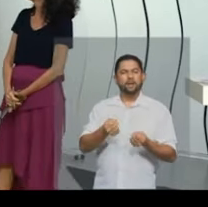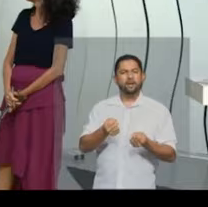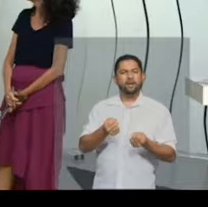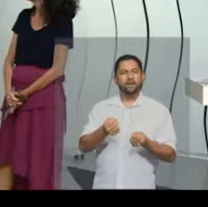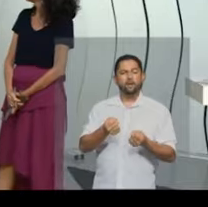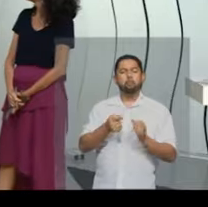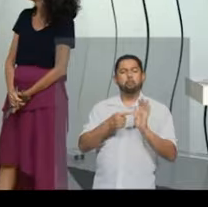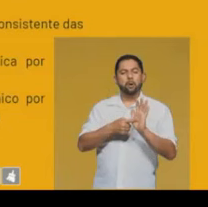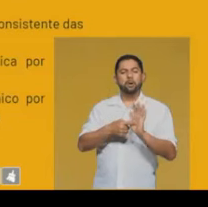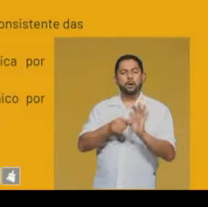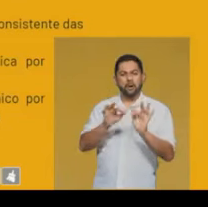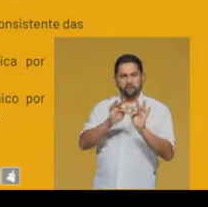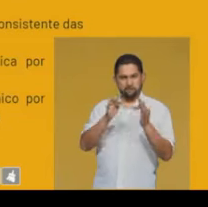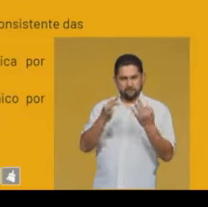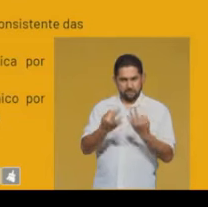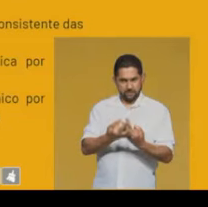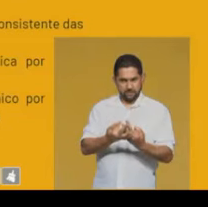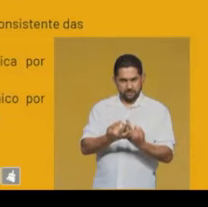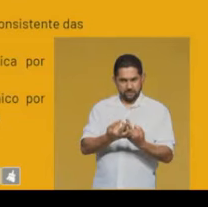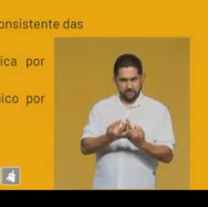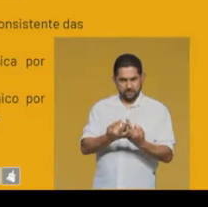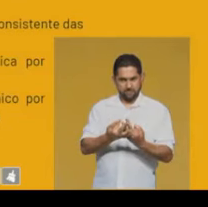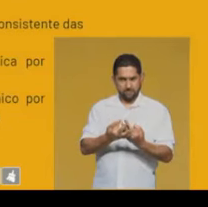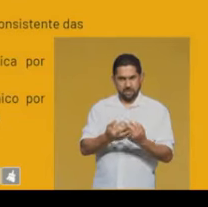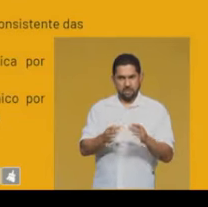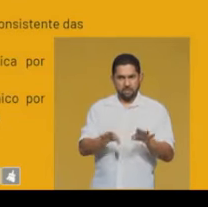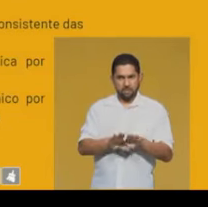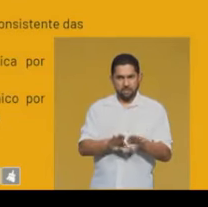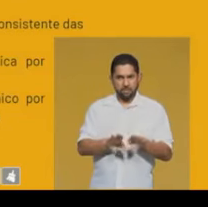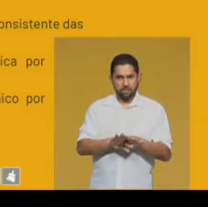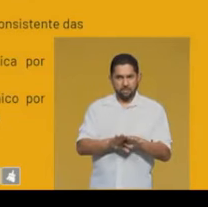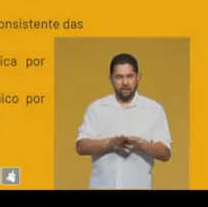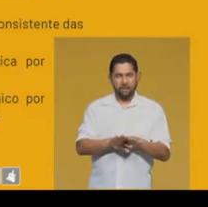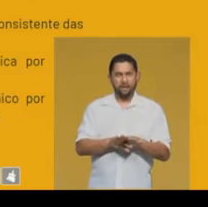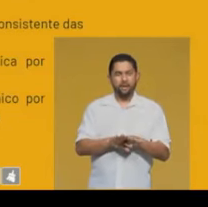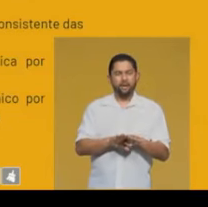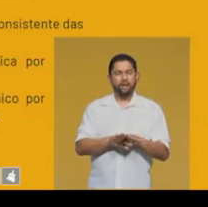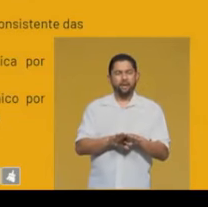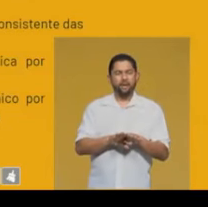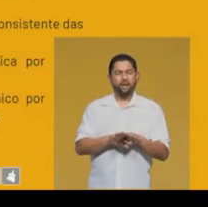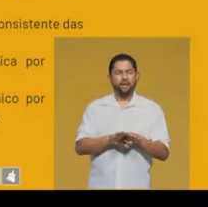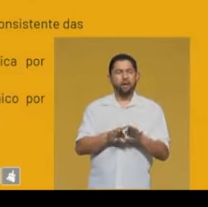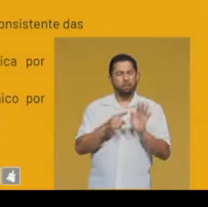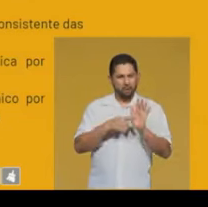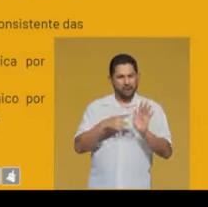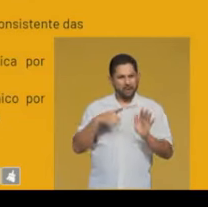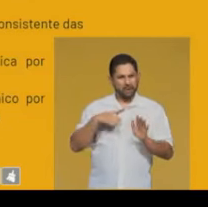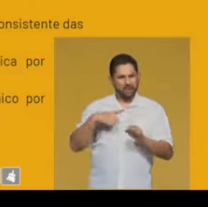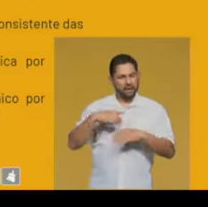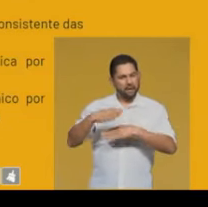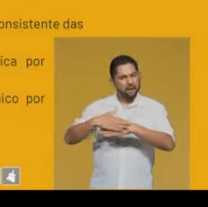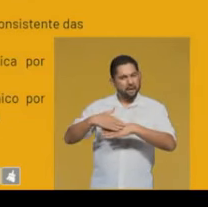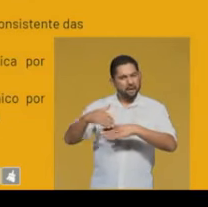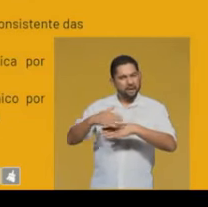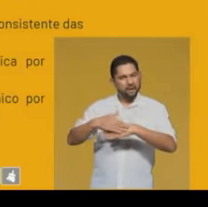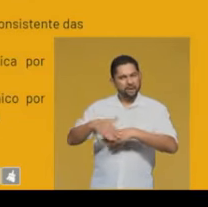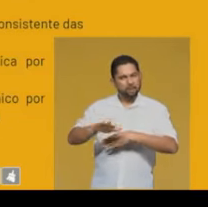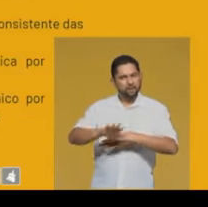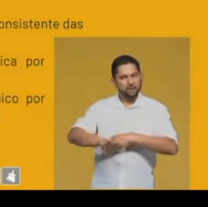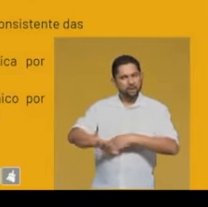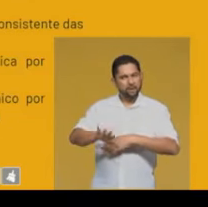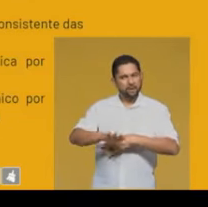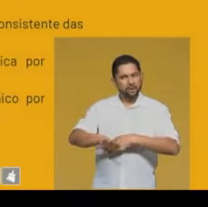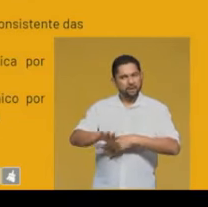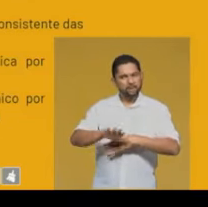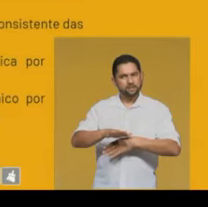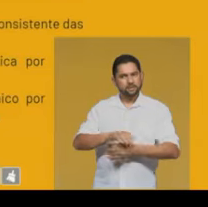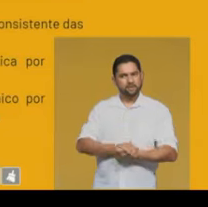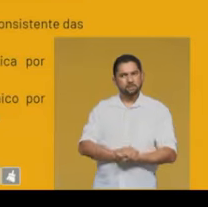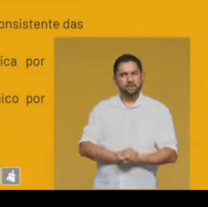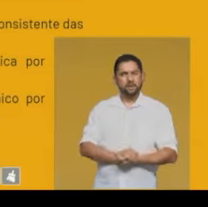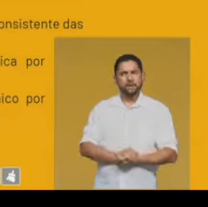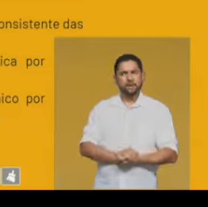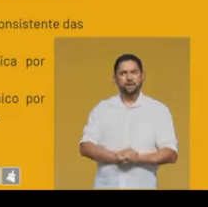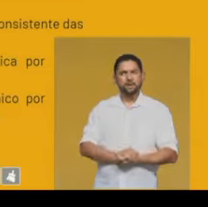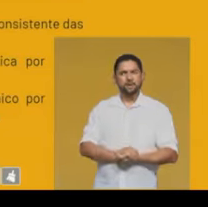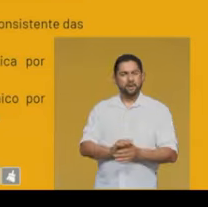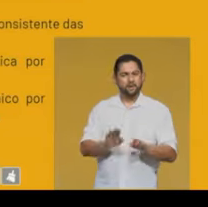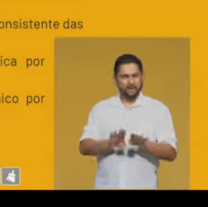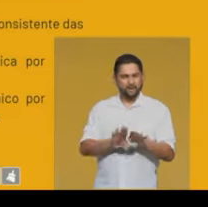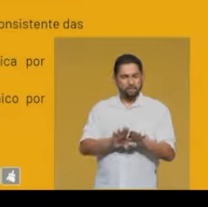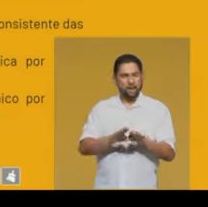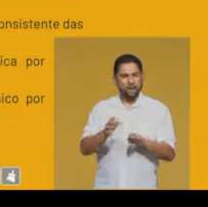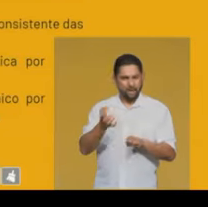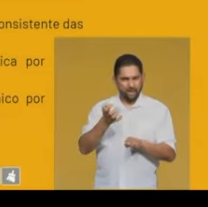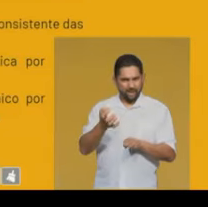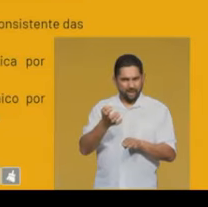promover o desenvolvimento consistente das atitudes solidárias, conquistar a aprovação política por meio do